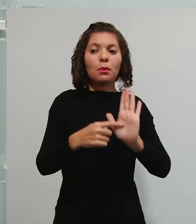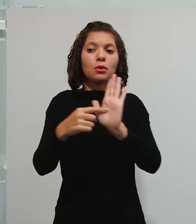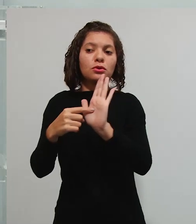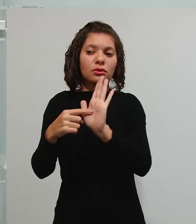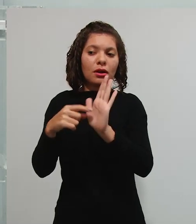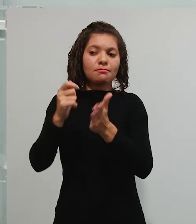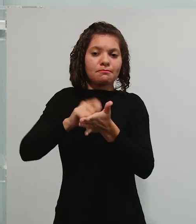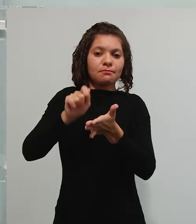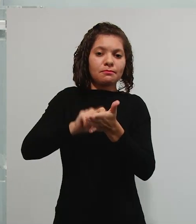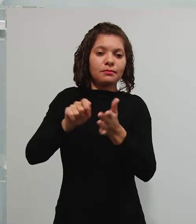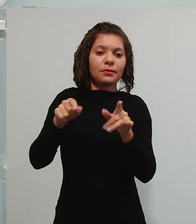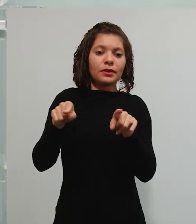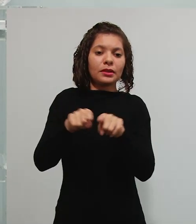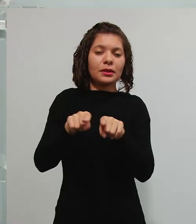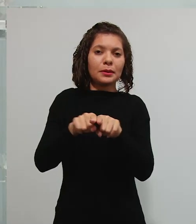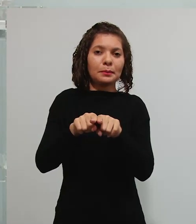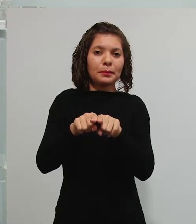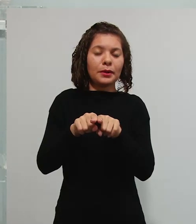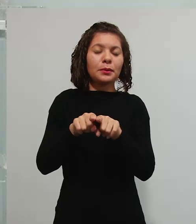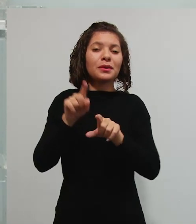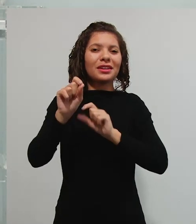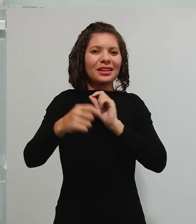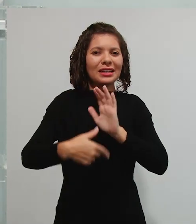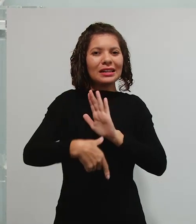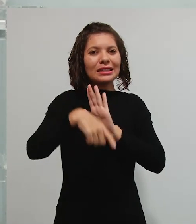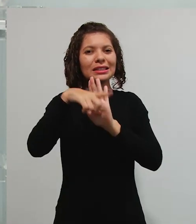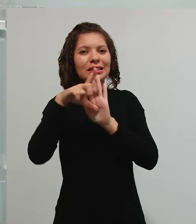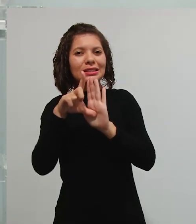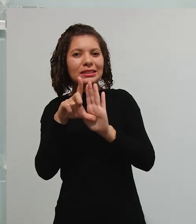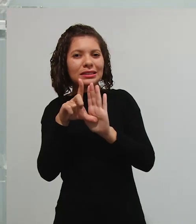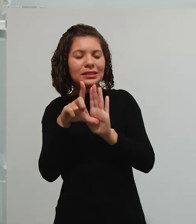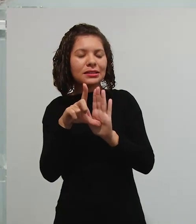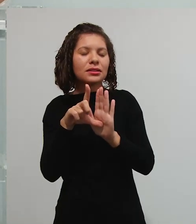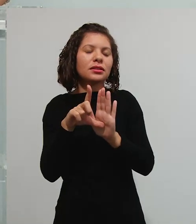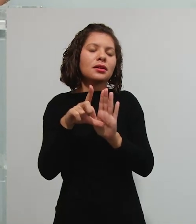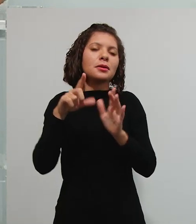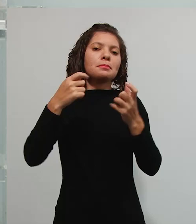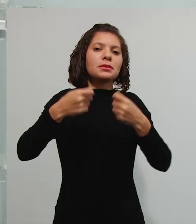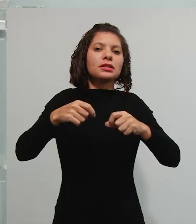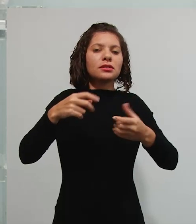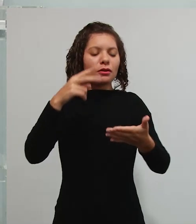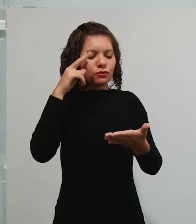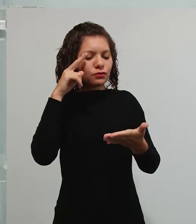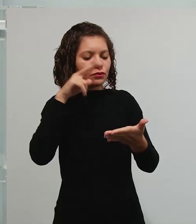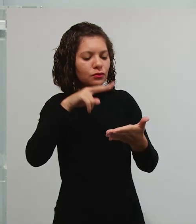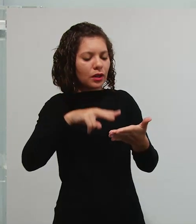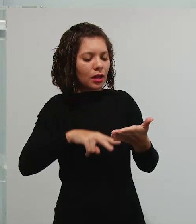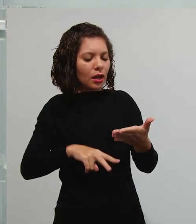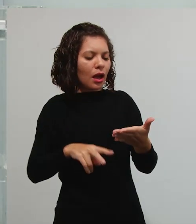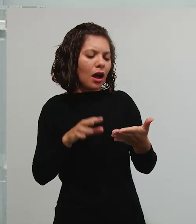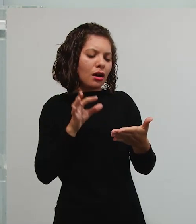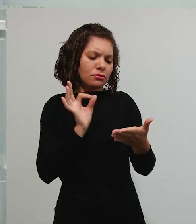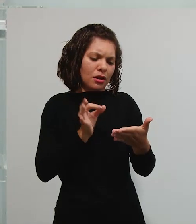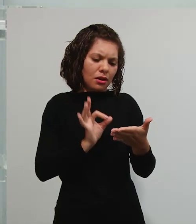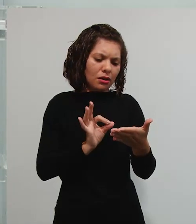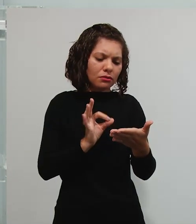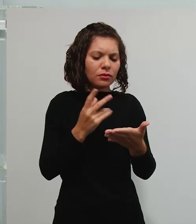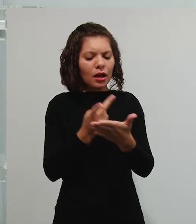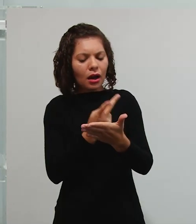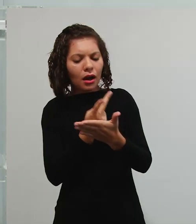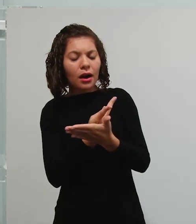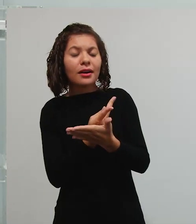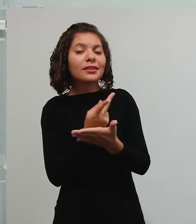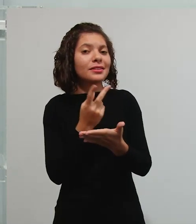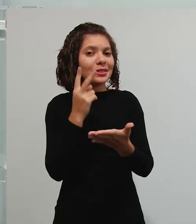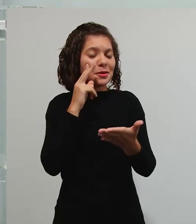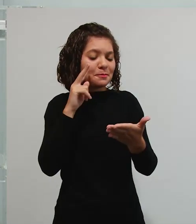Ou seja, quando os seus alunos te entregarem, ensine para ele que antes dele te entregar, ele tem que revisar aquele texto. E depois que ele te